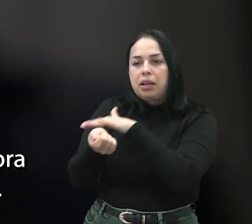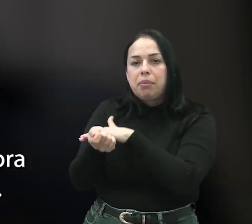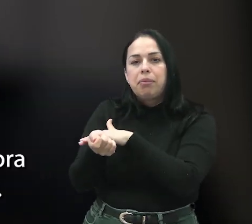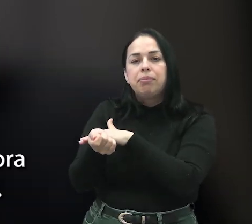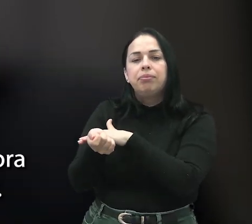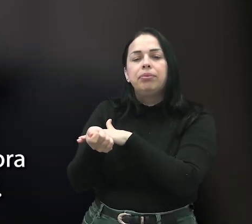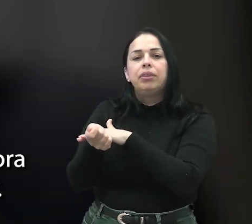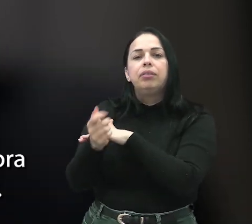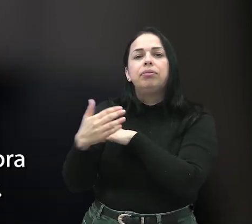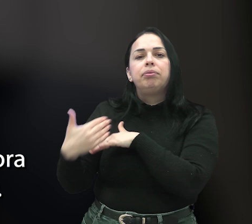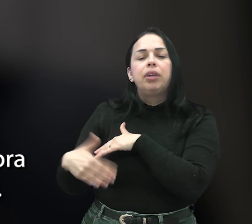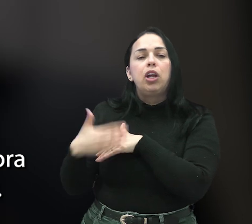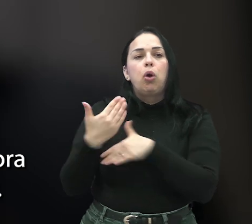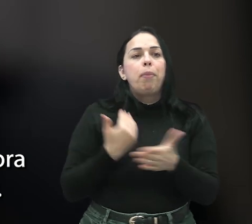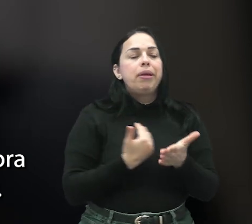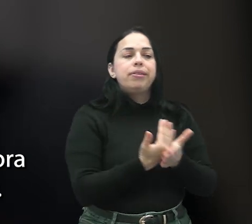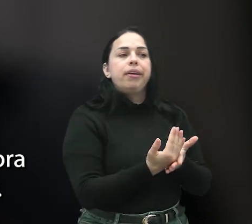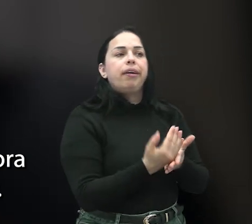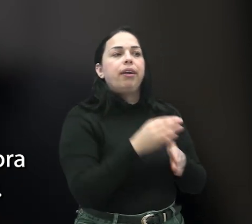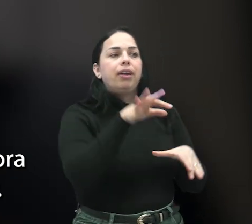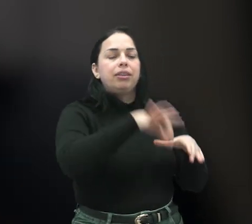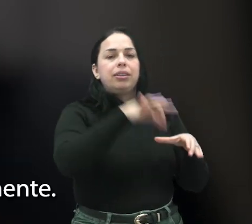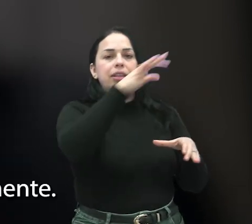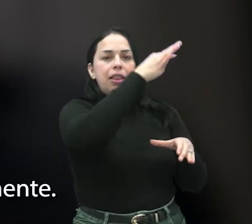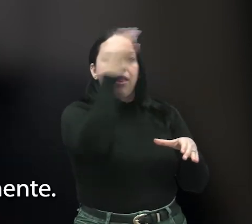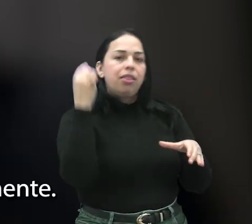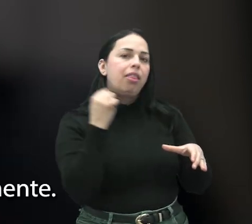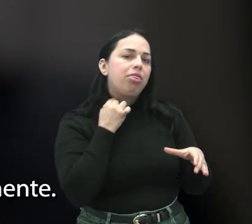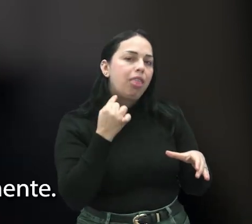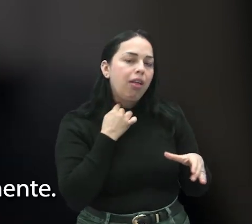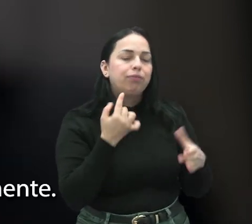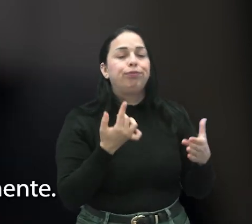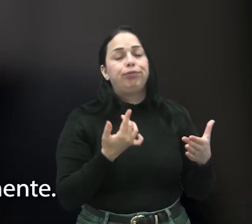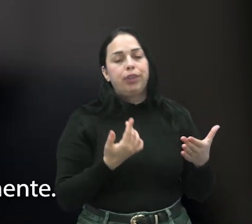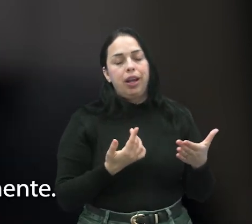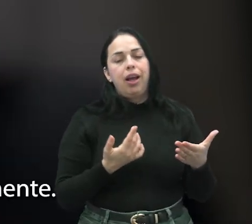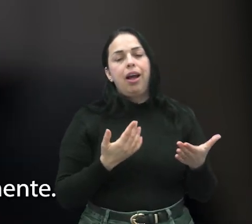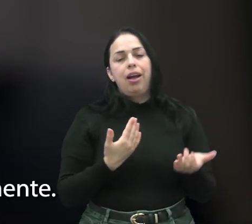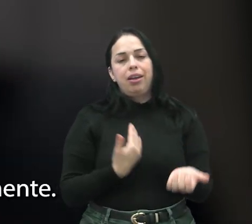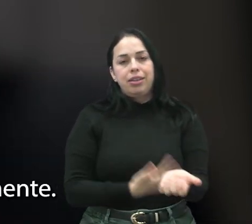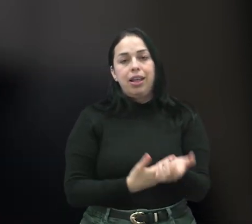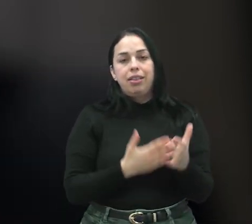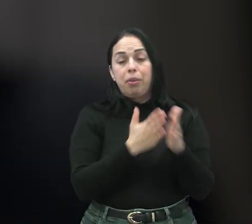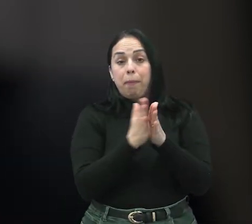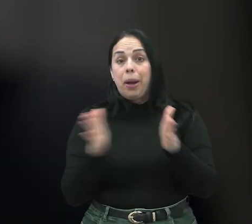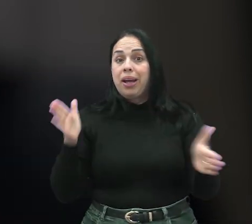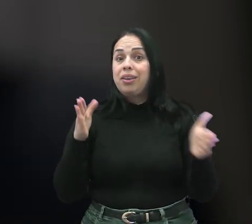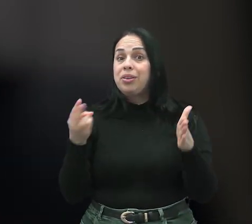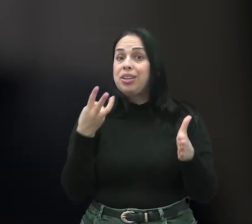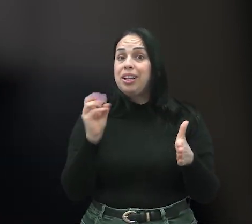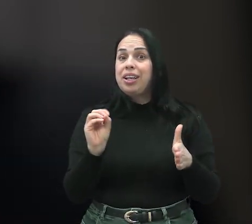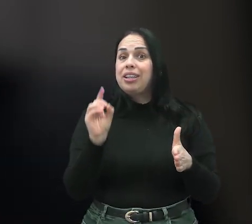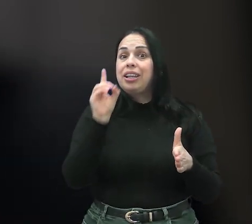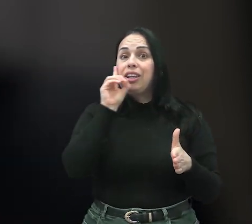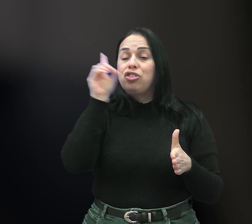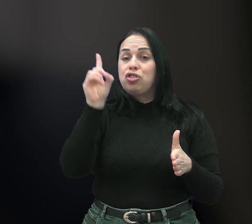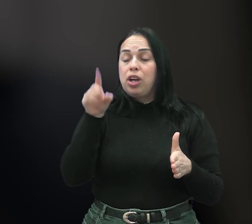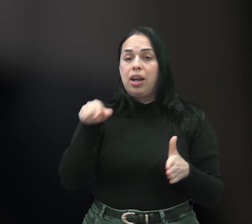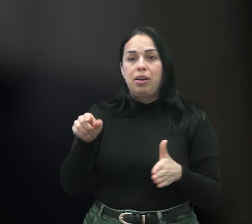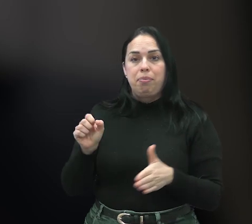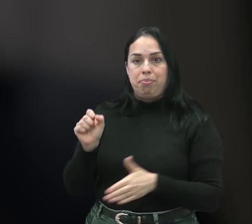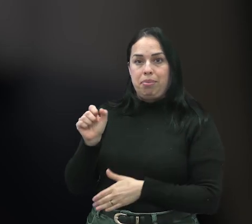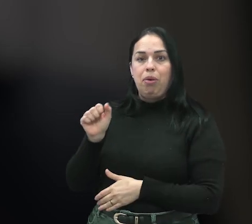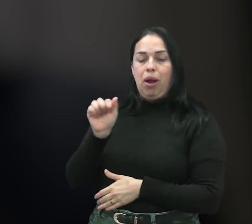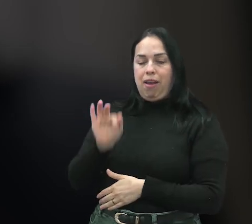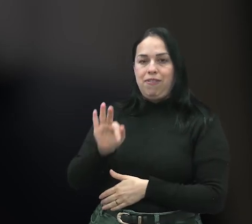para investir nesse negócio. E comecei a jogar. Aí eu comecei a jogar realmente compulsivamente. Em 30 dias, eu perdi